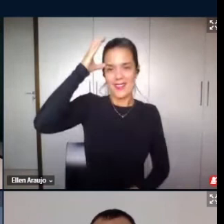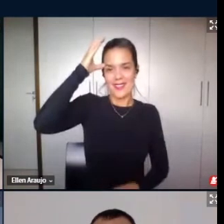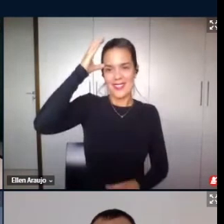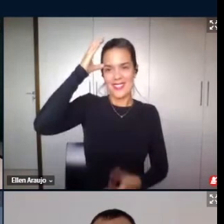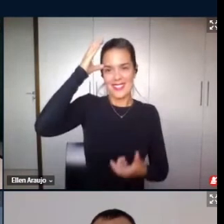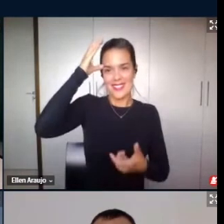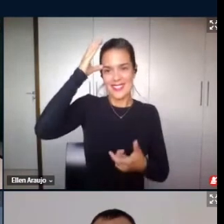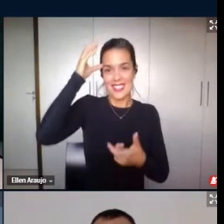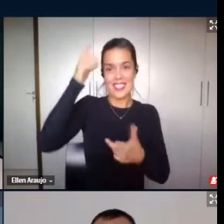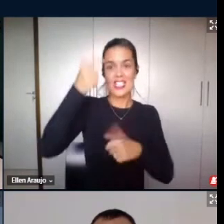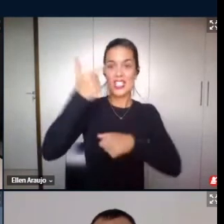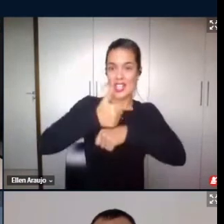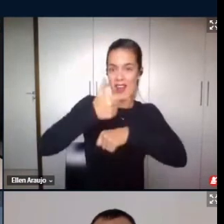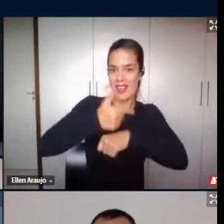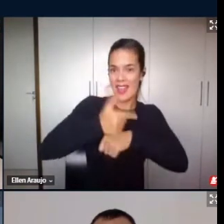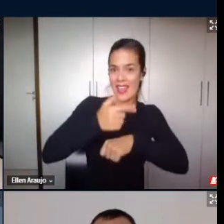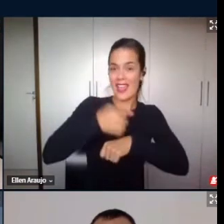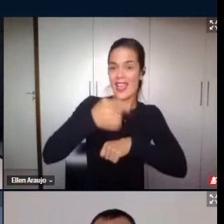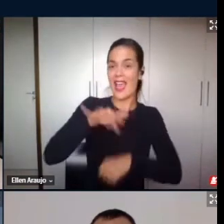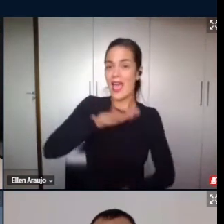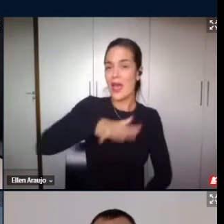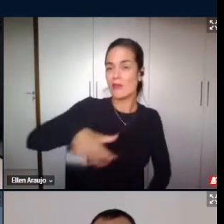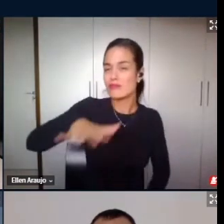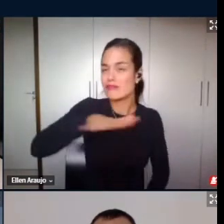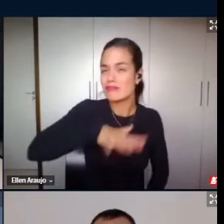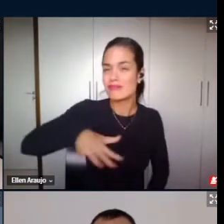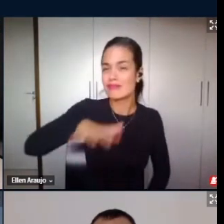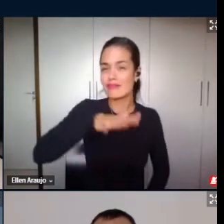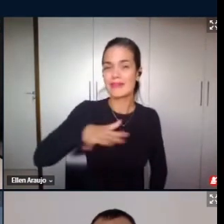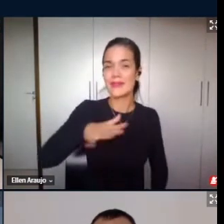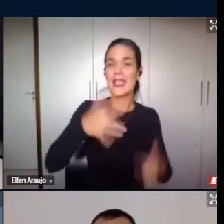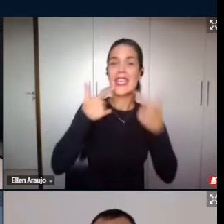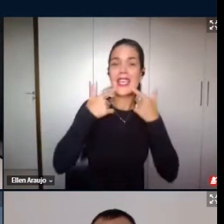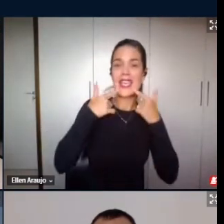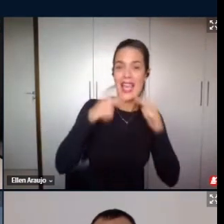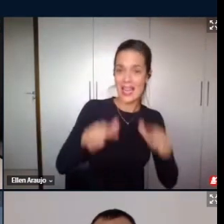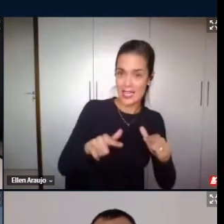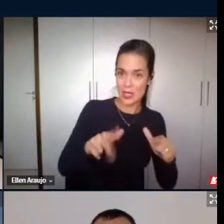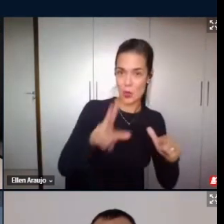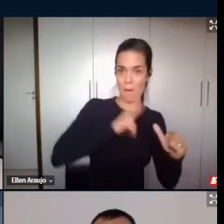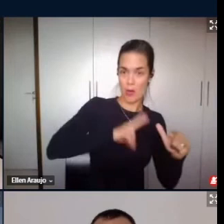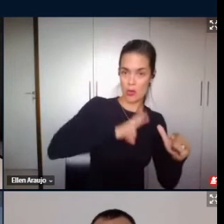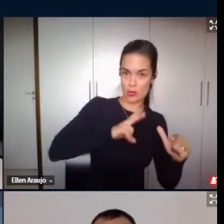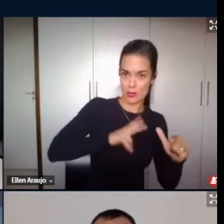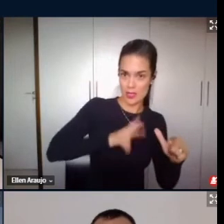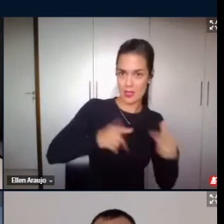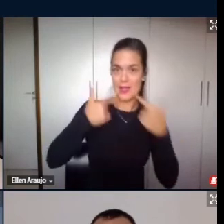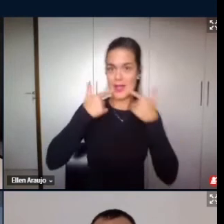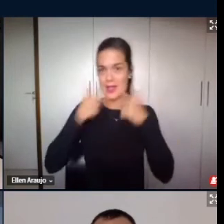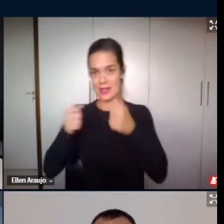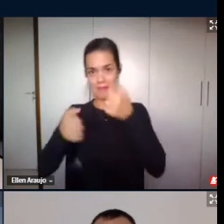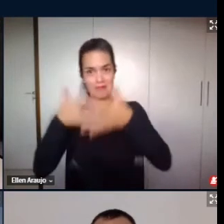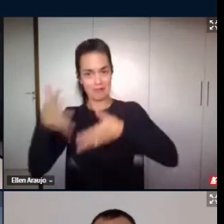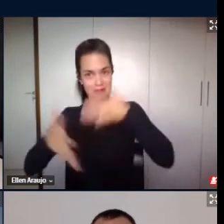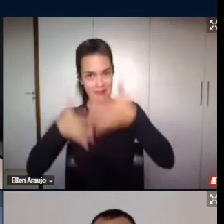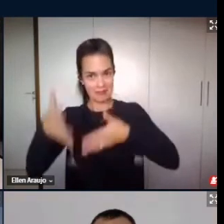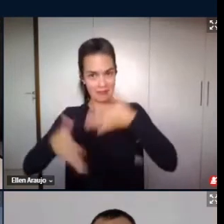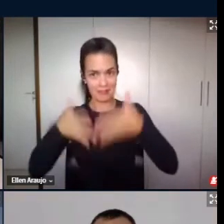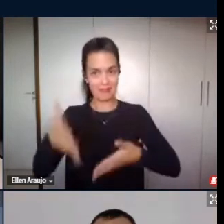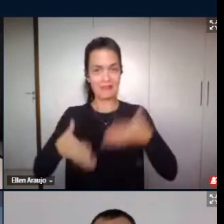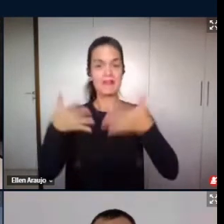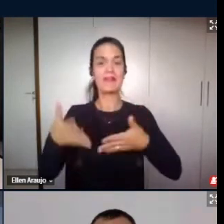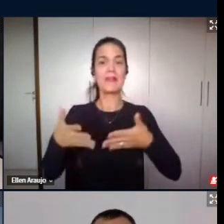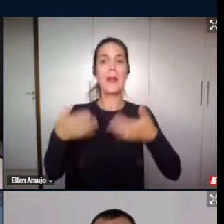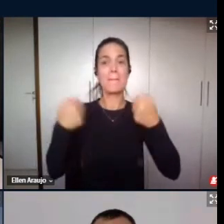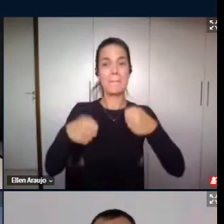num espaço linguístico em que as línguas interagentes, a língua portuguesa e a LSB,